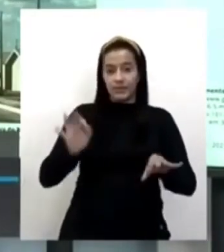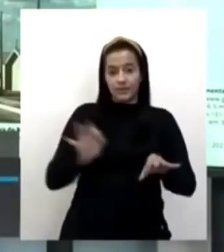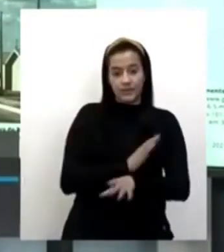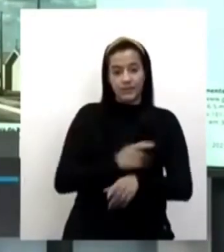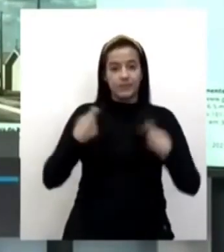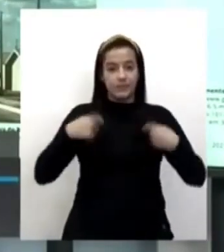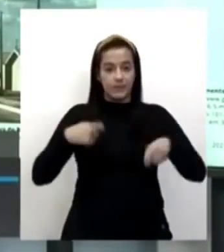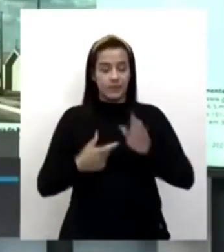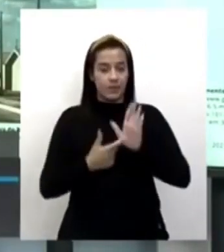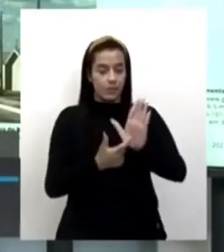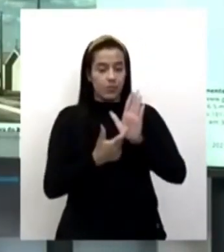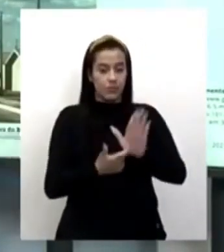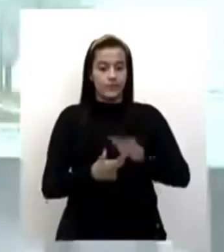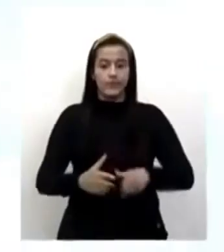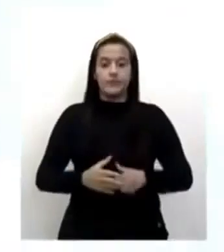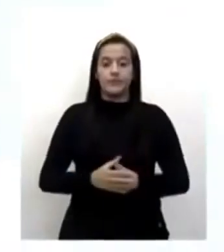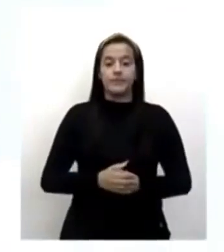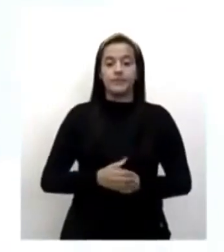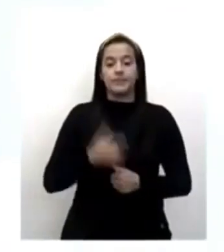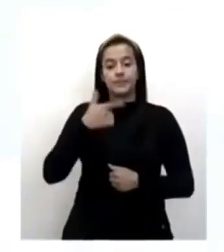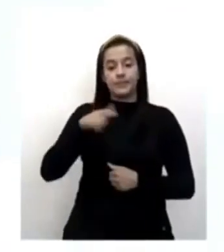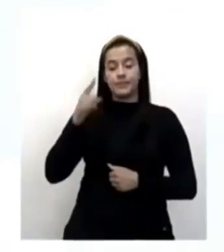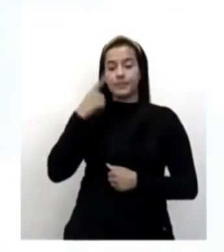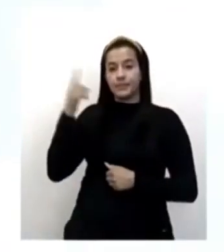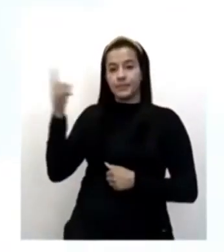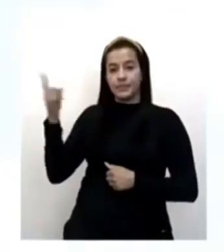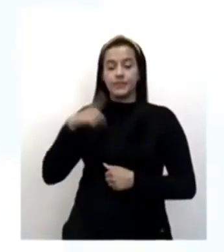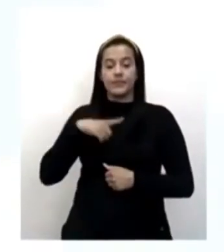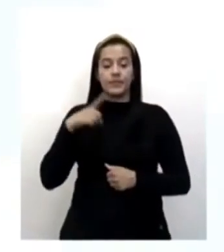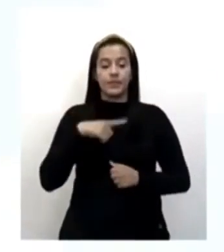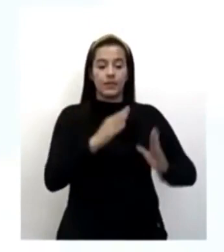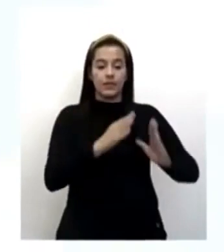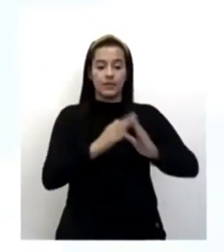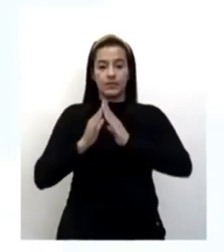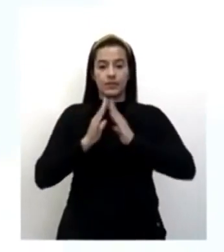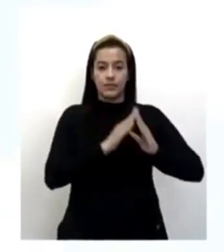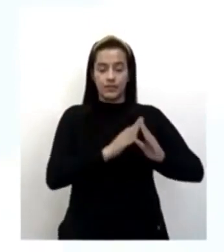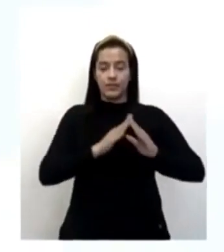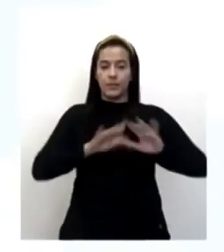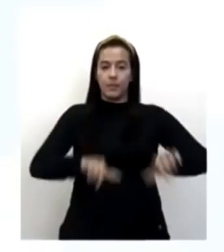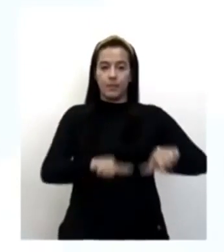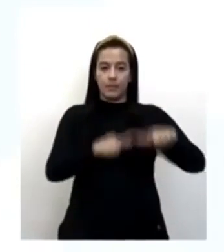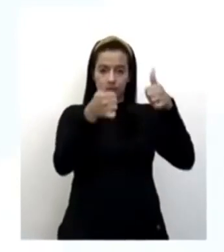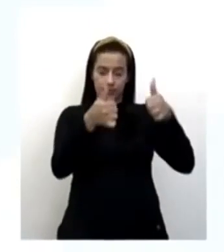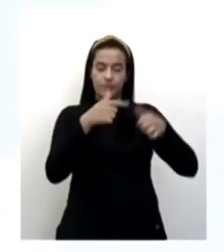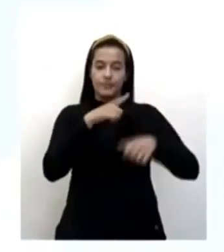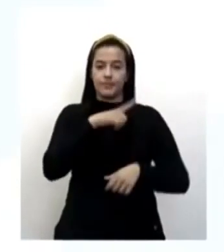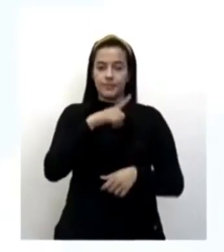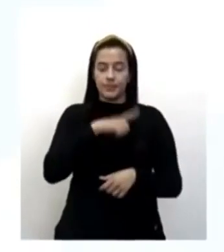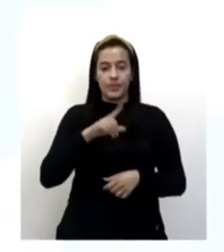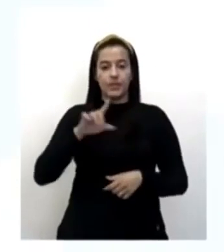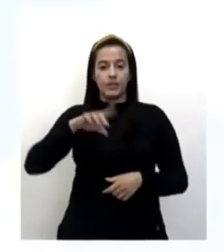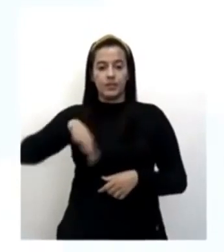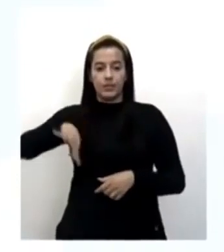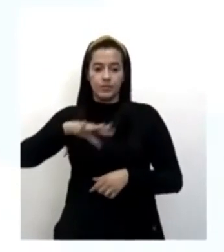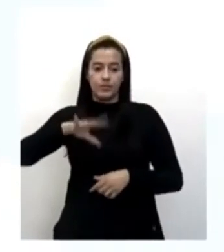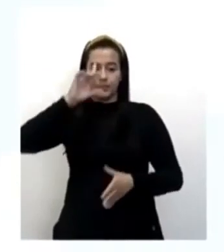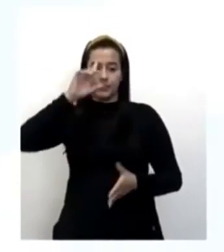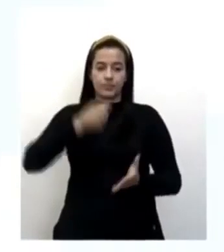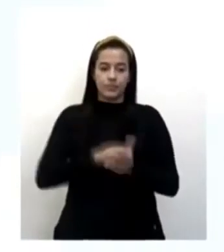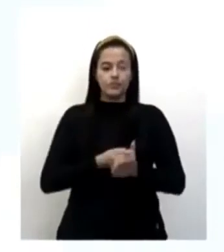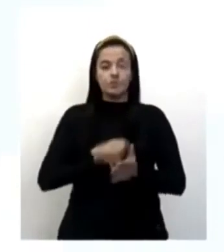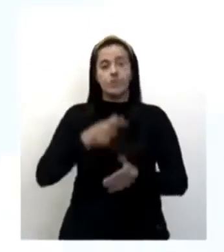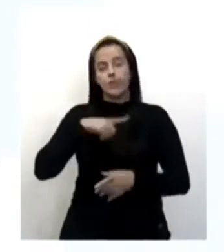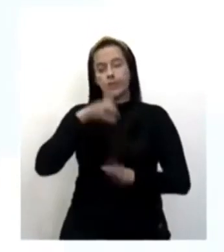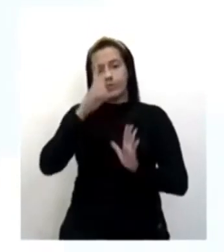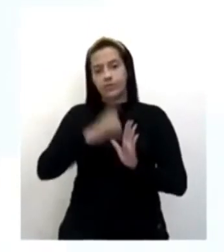mostrar para vocês ainda. Vamos lá para a próxima tela. Moradia e ações de melhoria. Então, a Constituição define a moradia como um direito